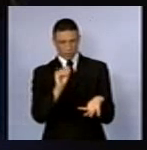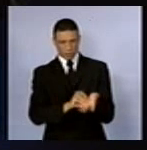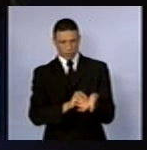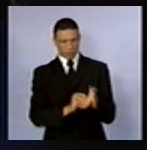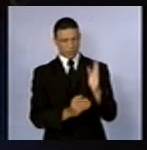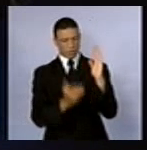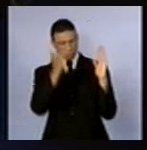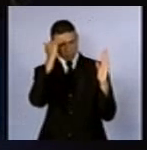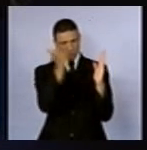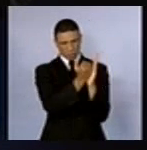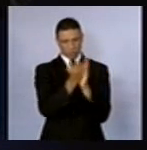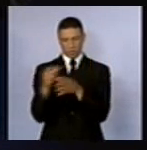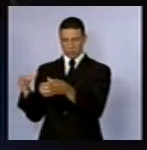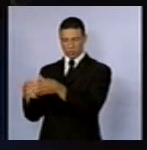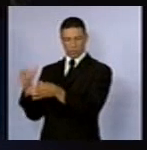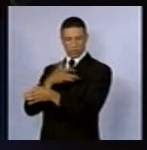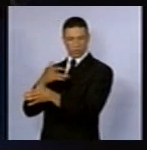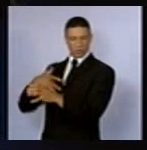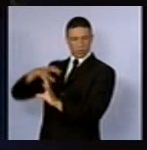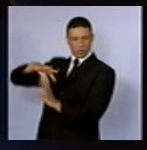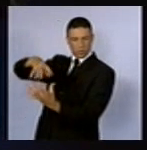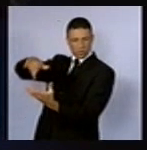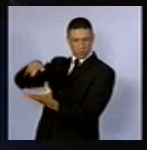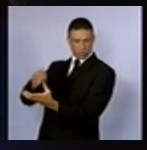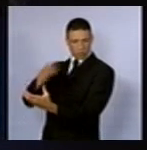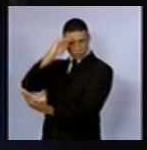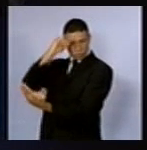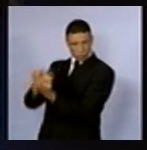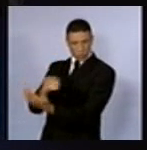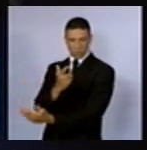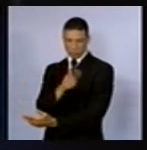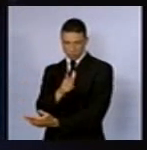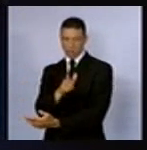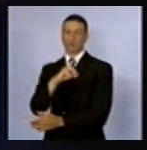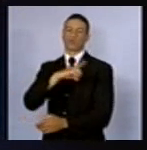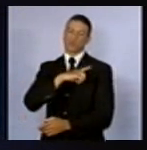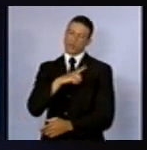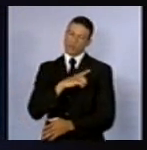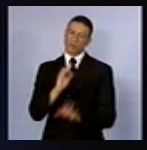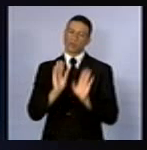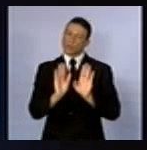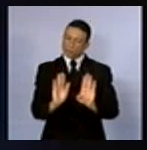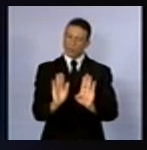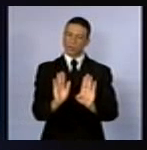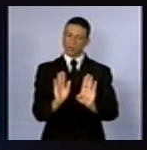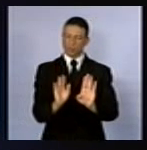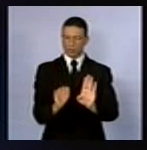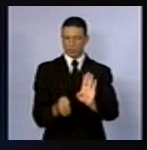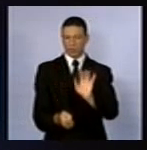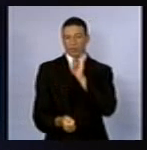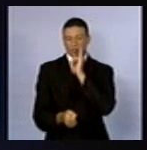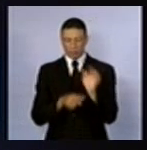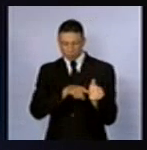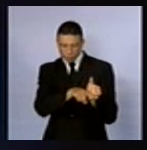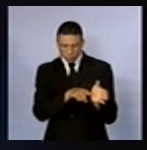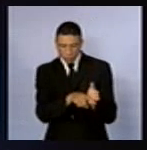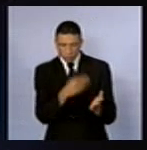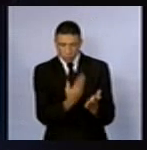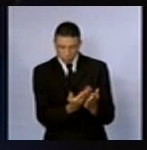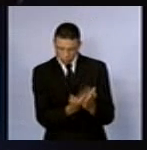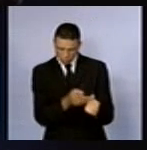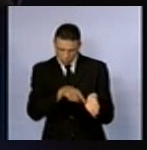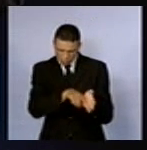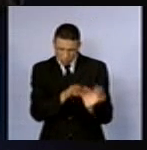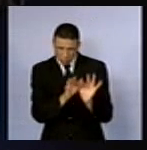o padrão da Organização Mundial de Saúde consequentemente a regulamento da Nel ele tem que passar fazer um estudo